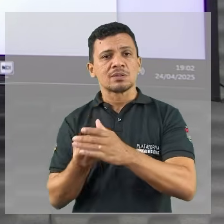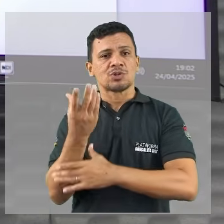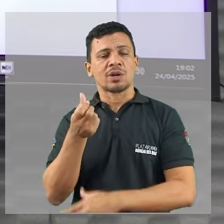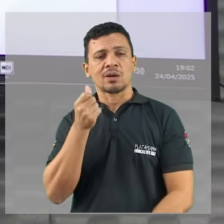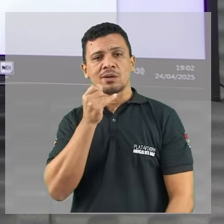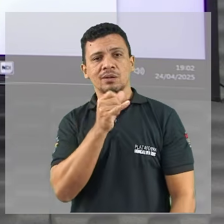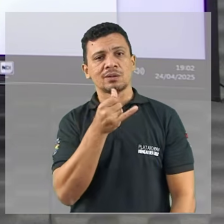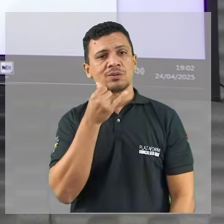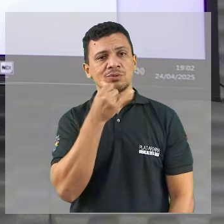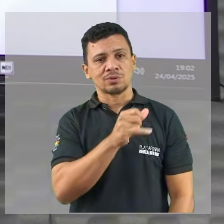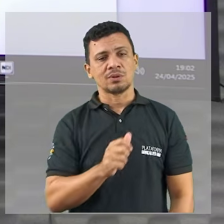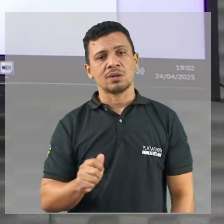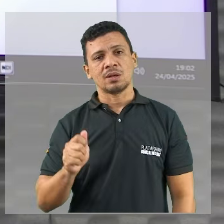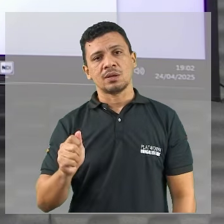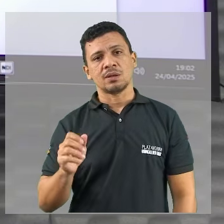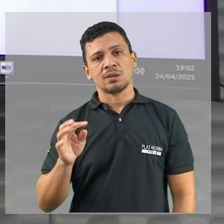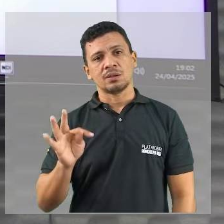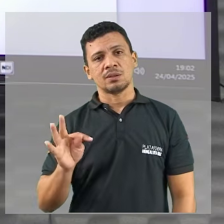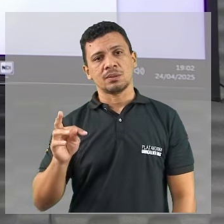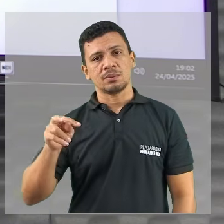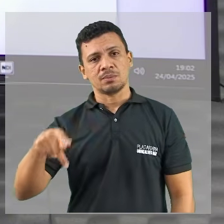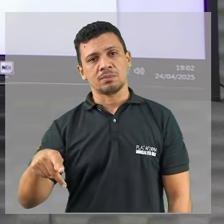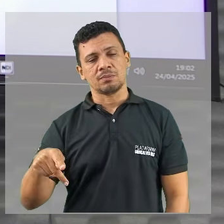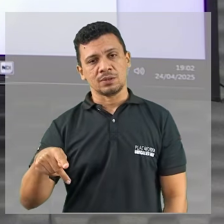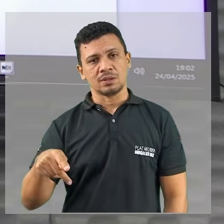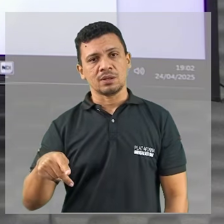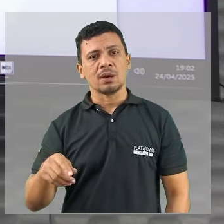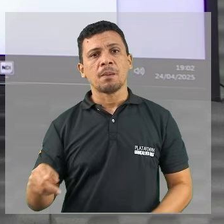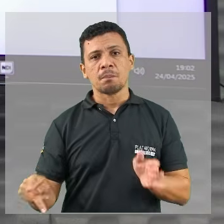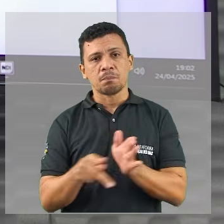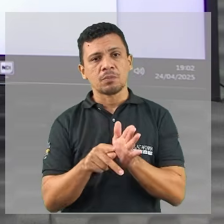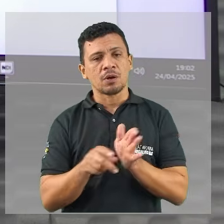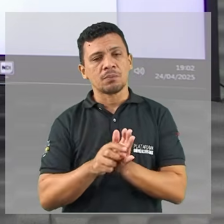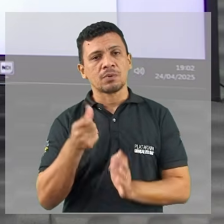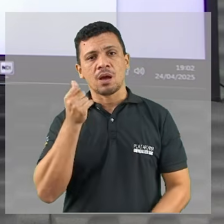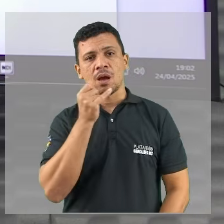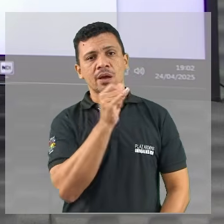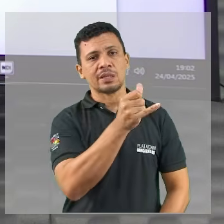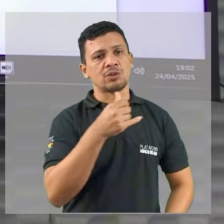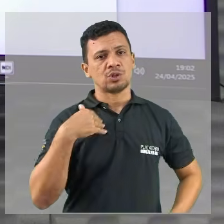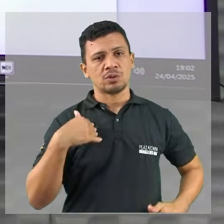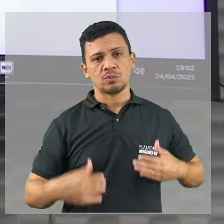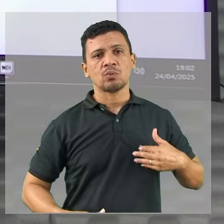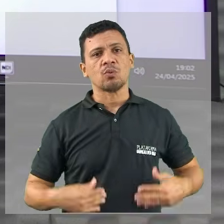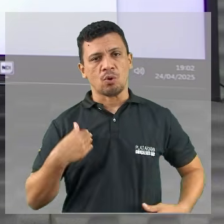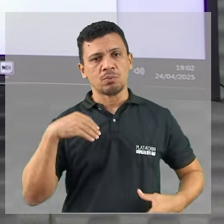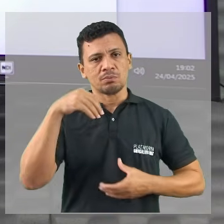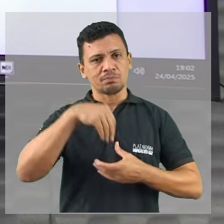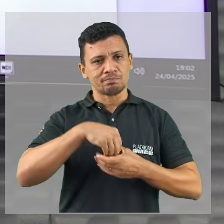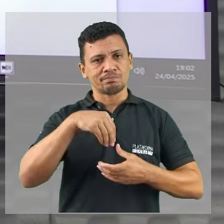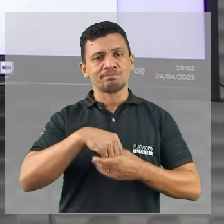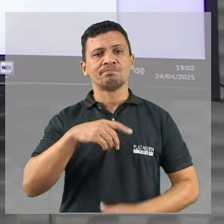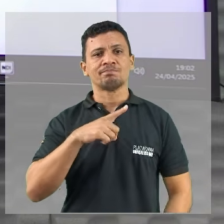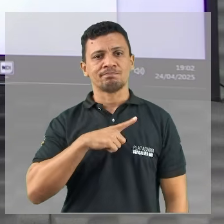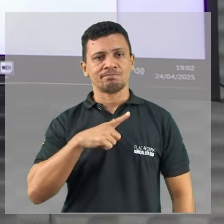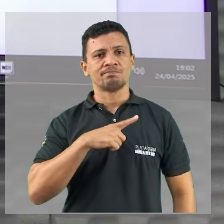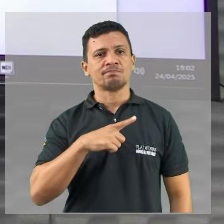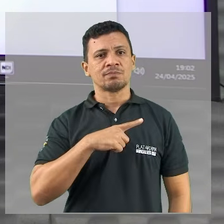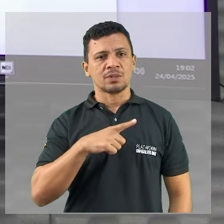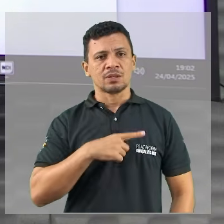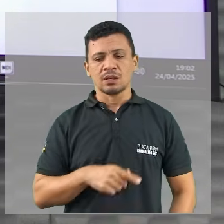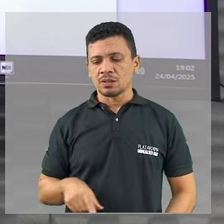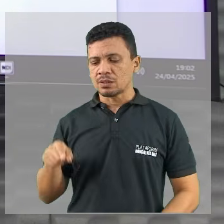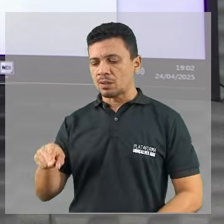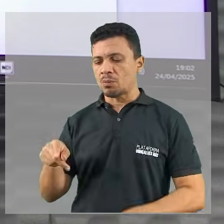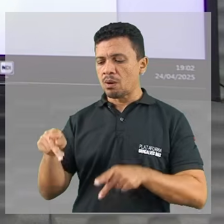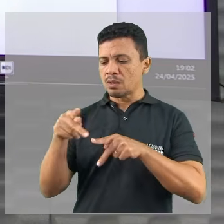ser adenosina trifosfato, tá? Uma molécula de alta energia que nós temos dentro do nosso corpo. Então, através da quebra dessa